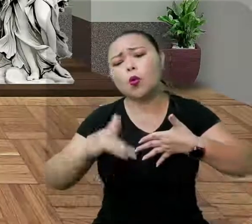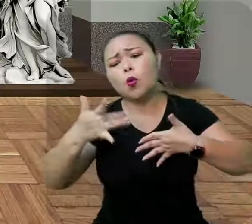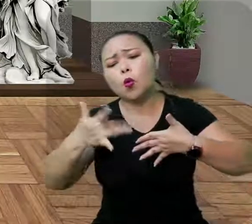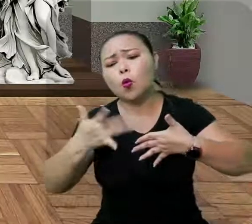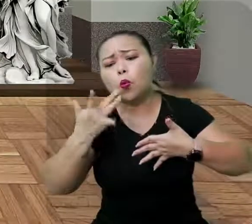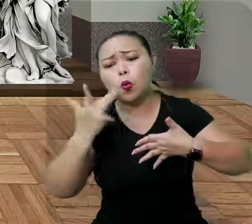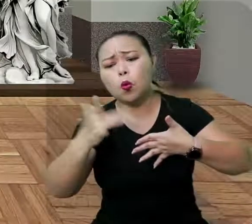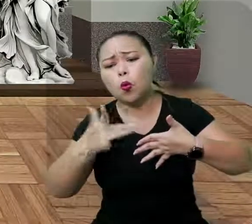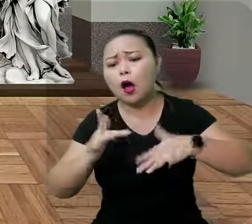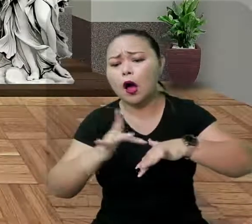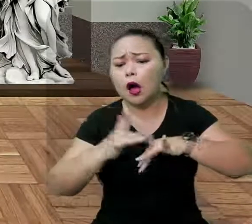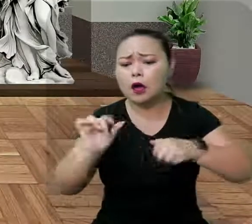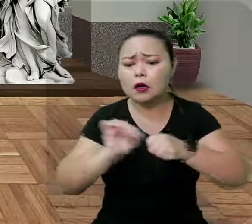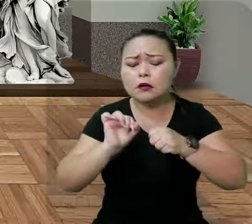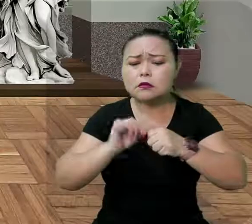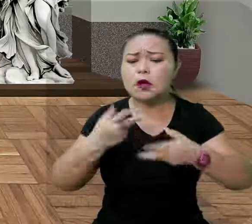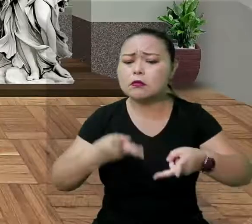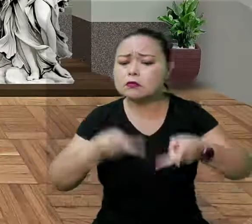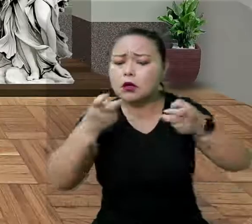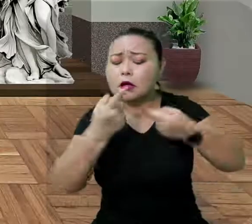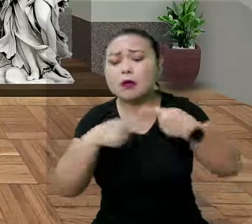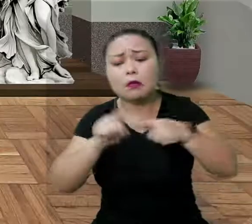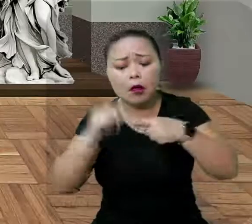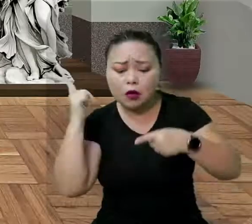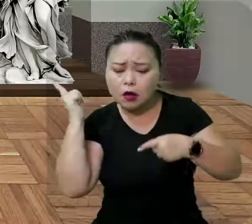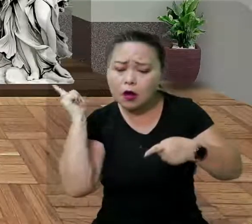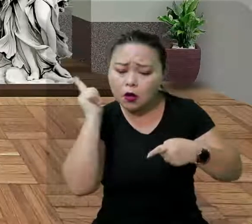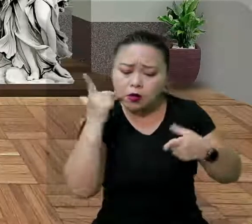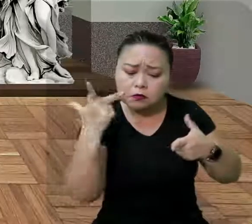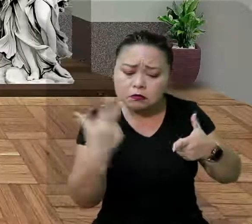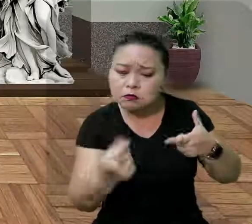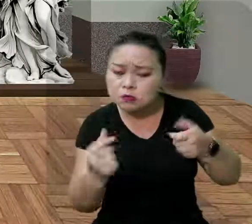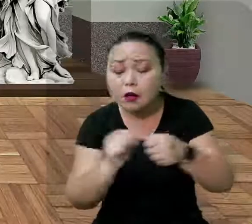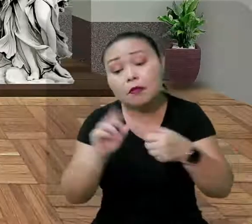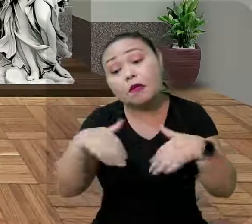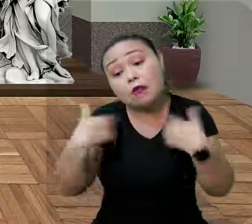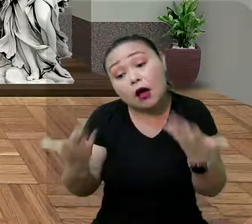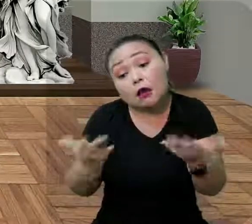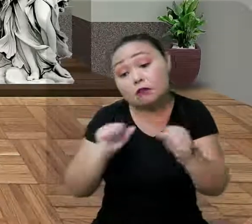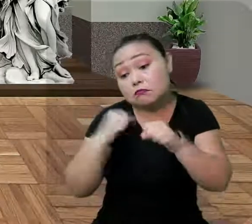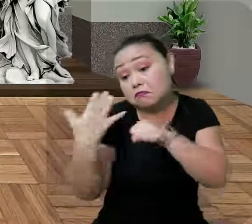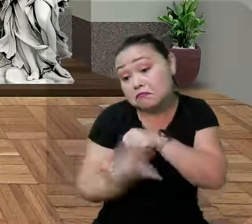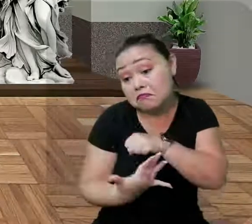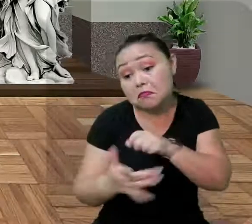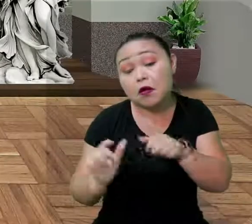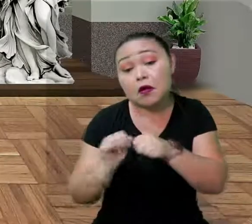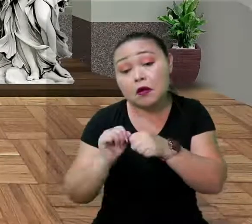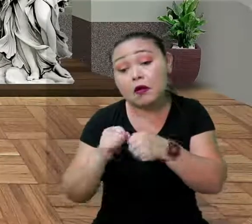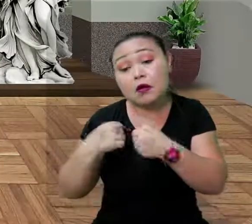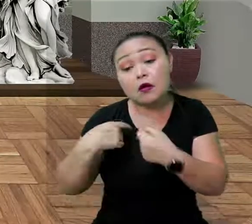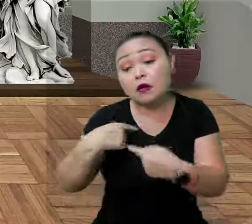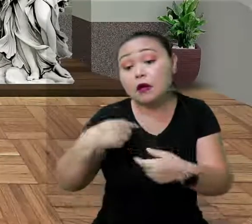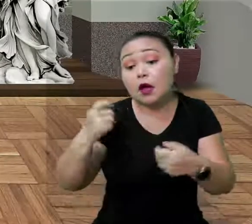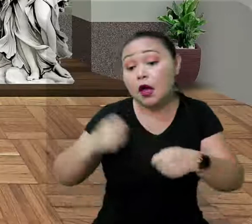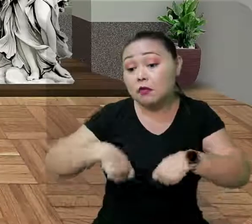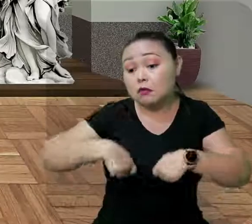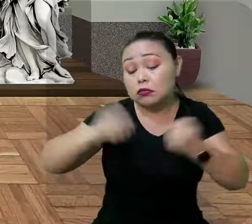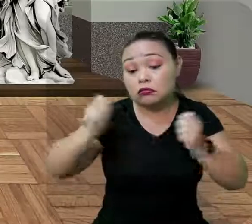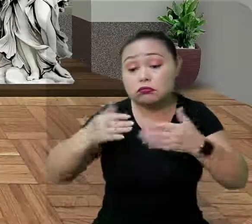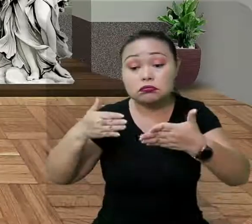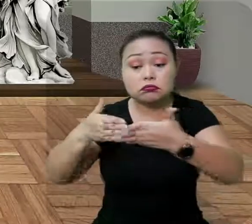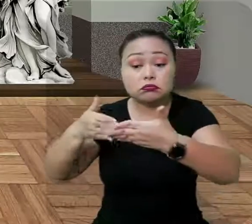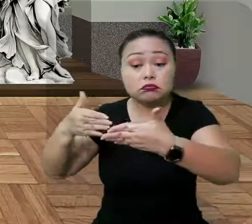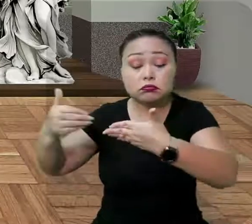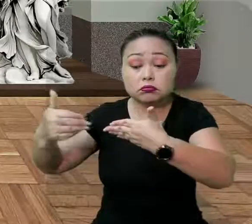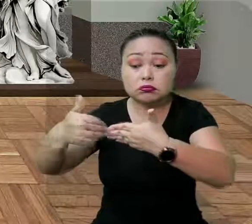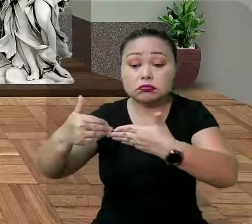para sair esse touradas e também conquistadas mas infelizmente agora que esse período da pandemia ficou impossibilitado porque as